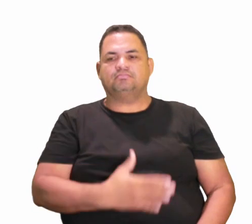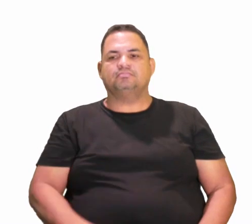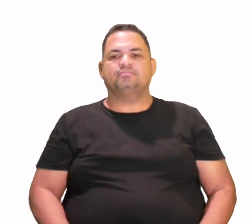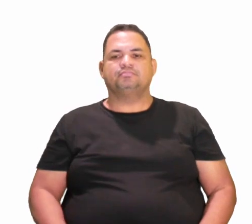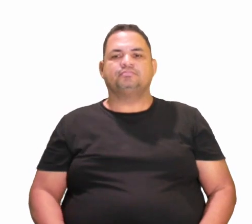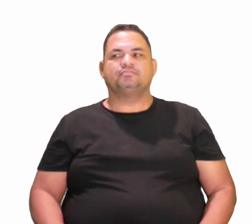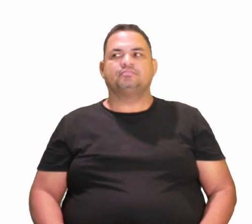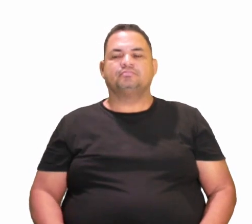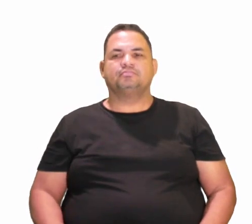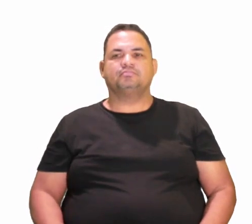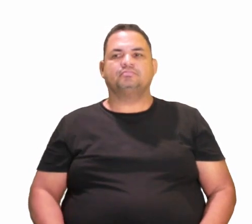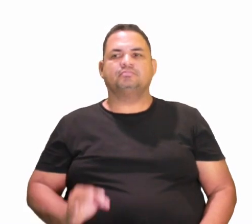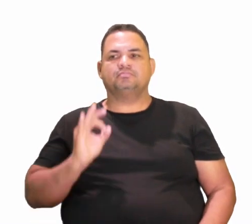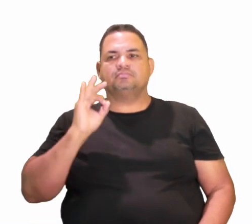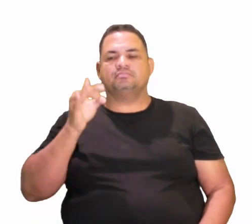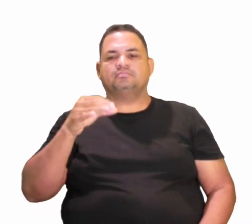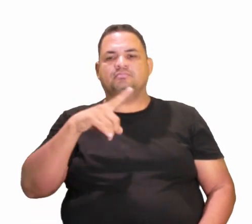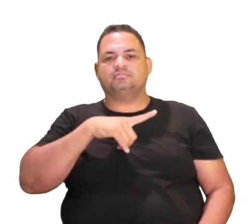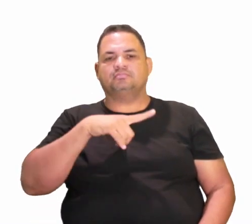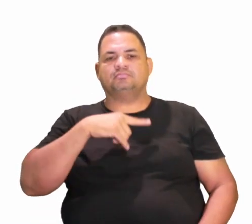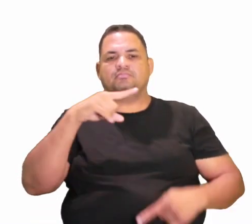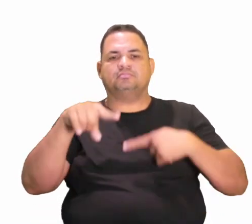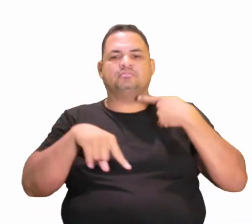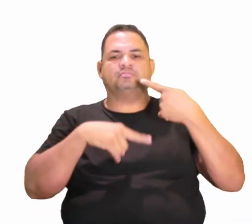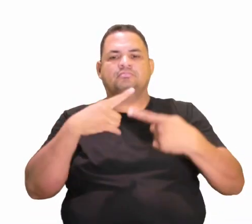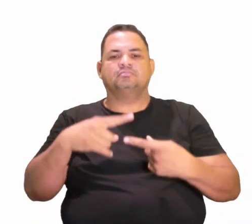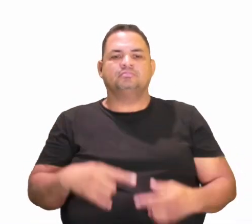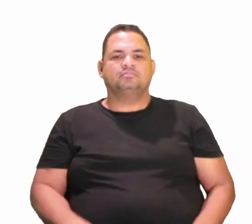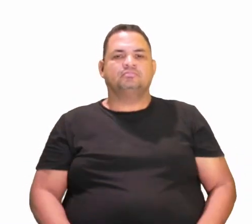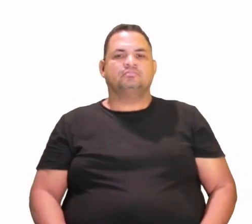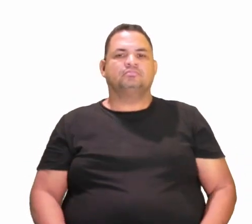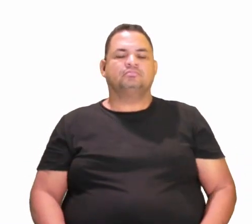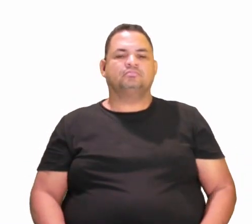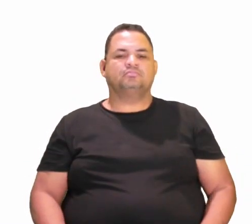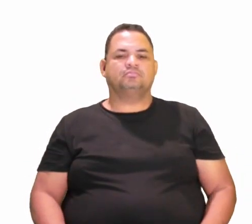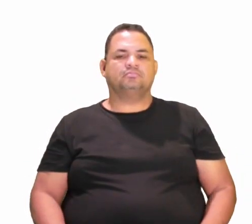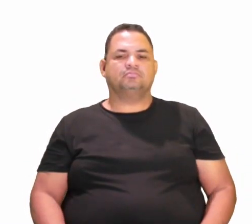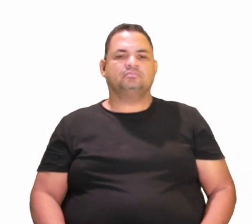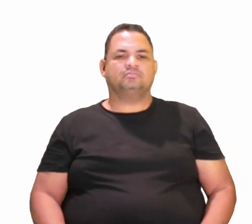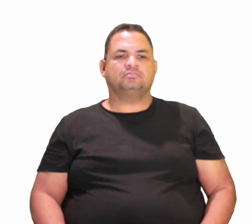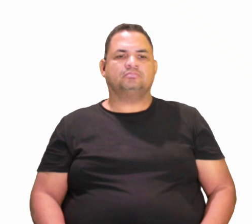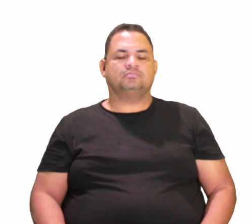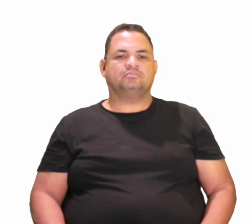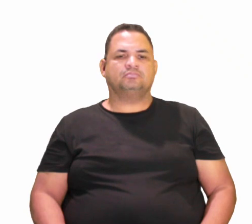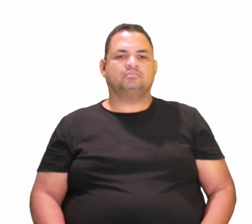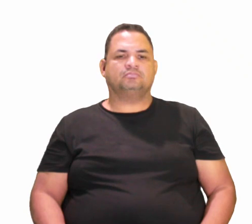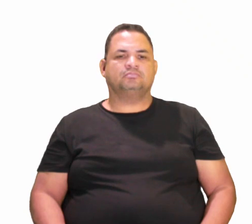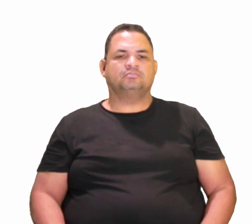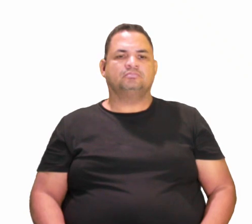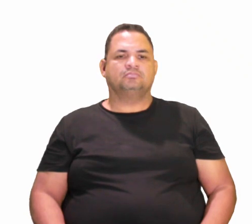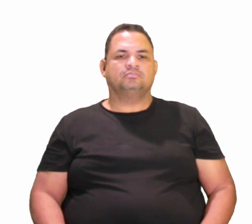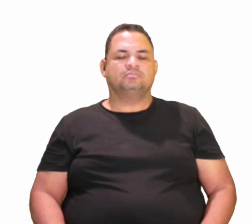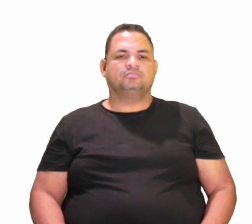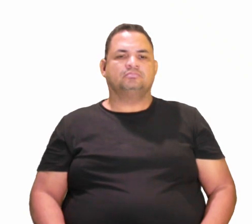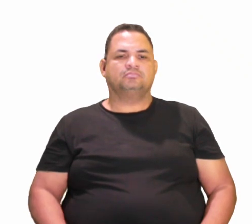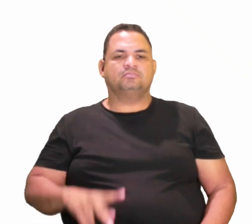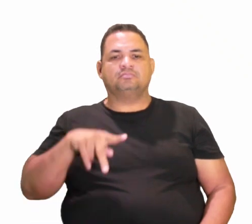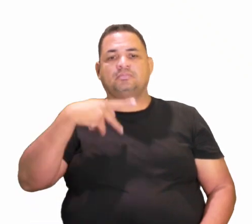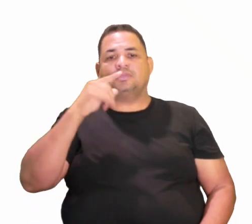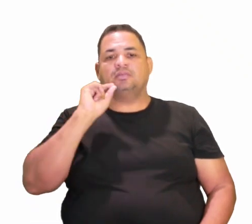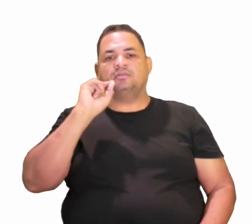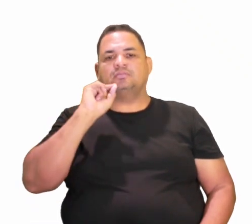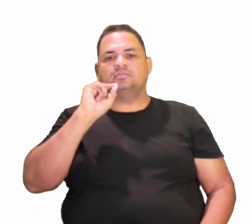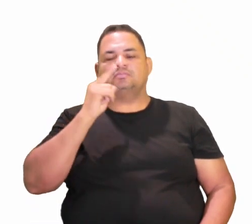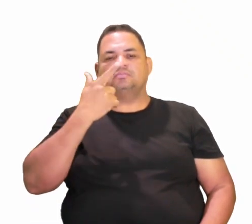do Halloween, certo? E temos a próxima aqui, que é o Thanksgiving. Este bem aqui, que ele fala sobre o